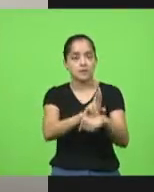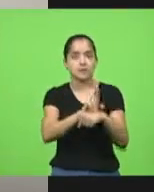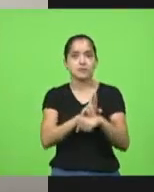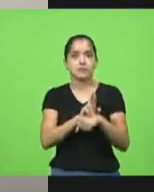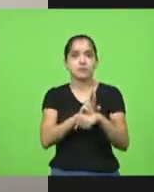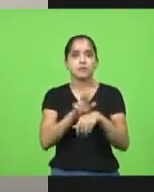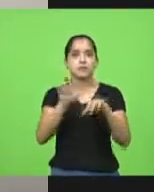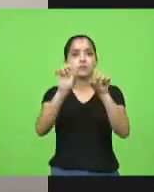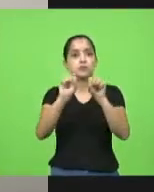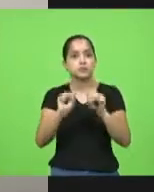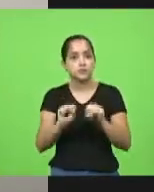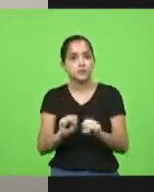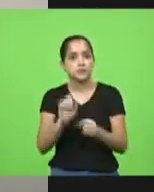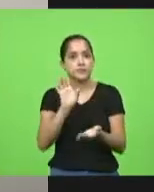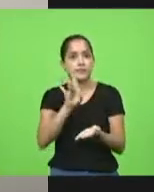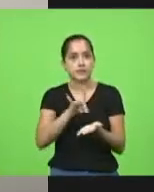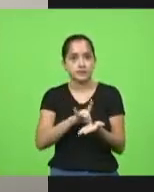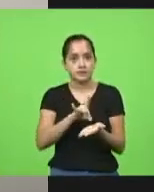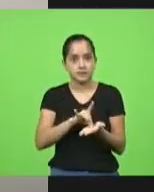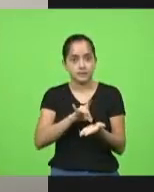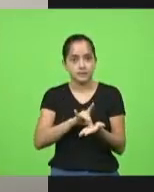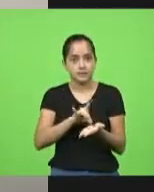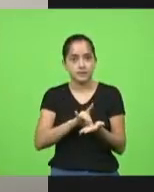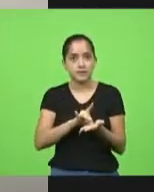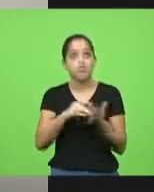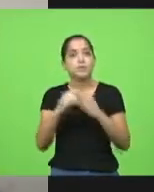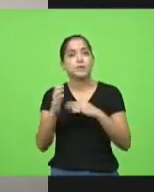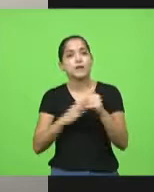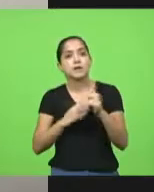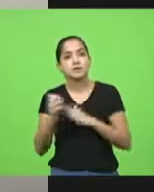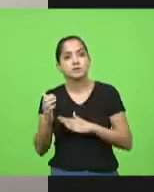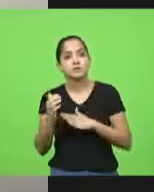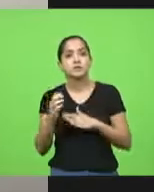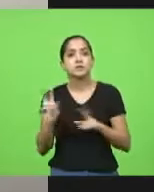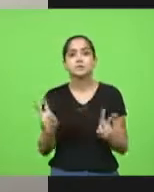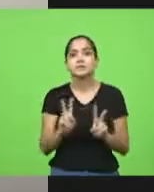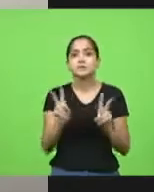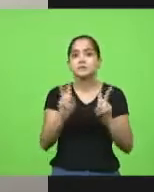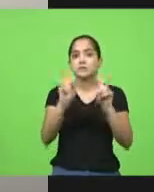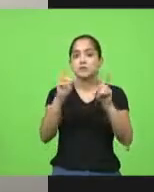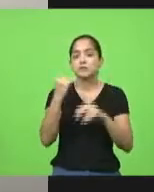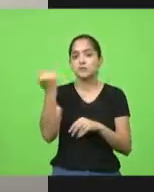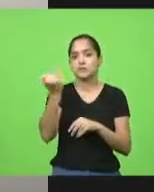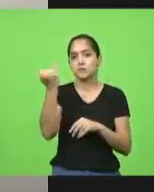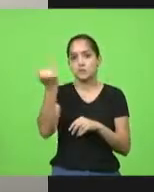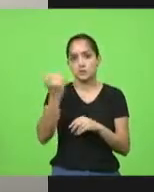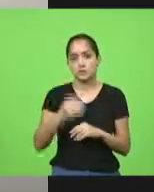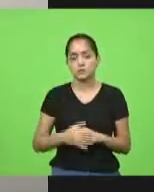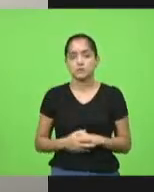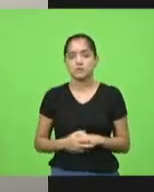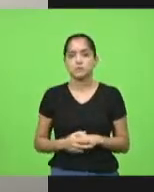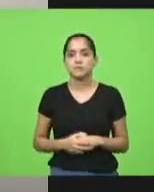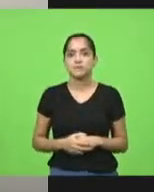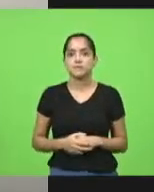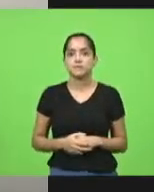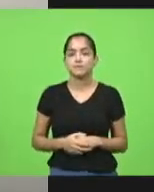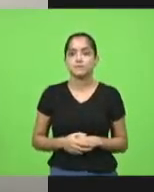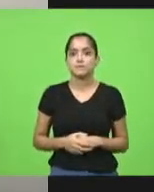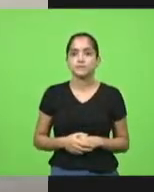testemunho autêntico de práticas e valores fundamentais.